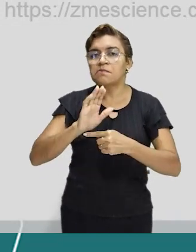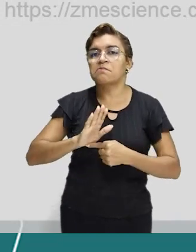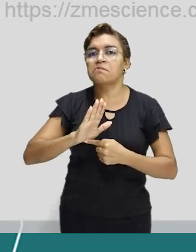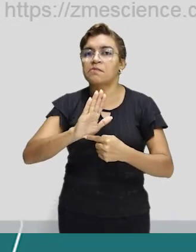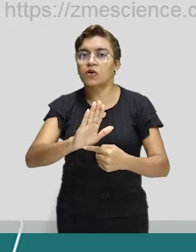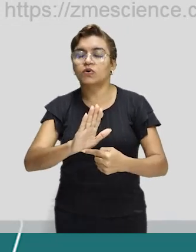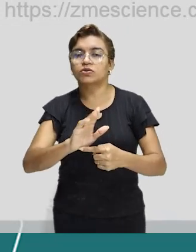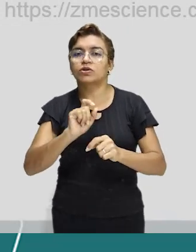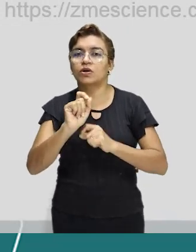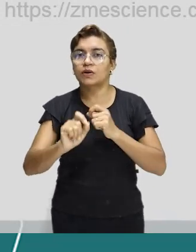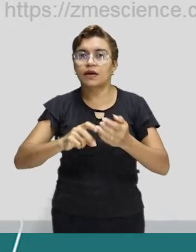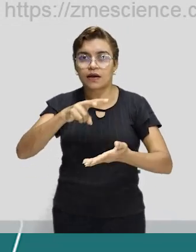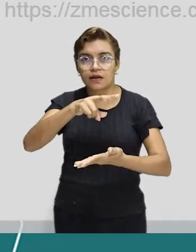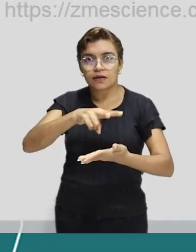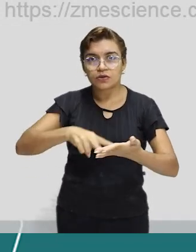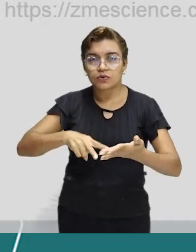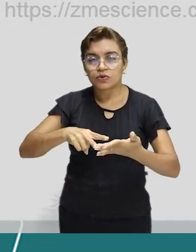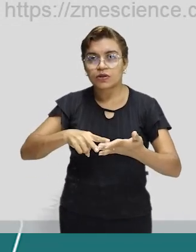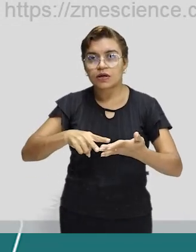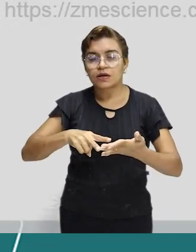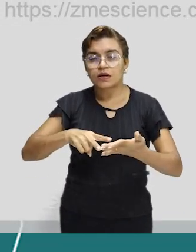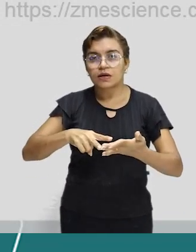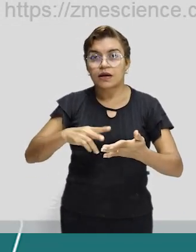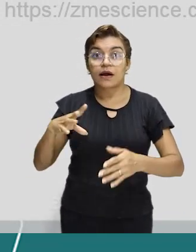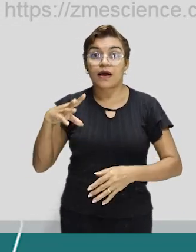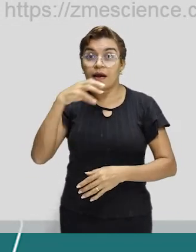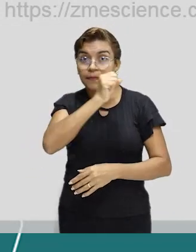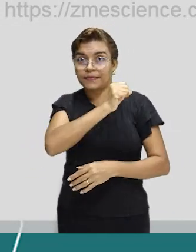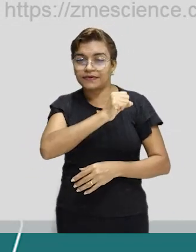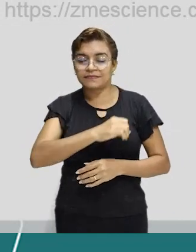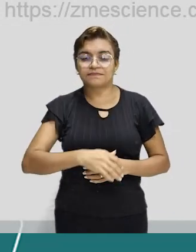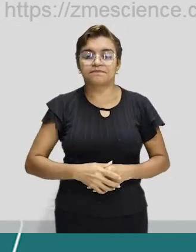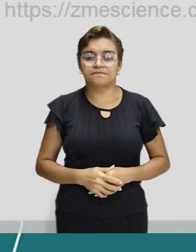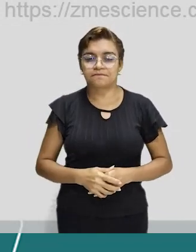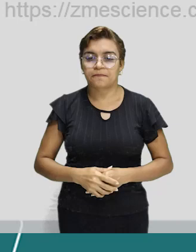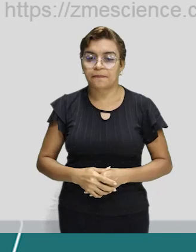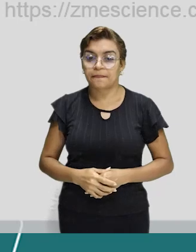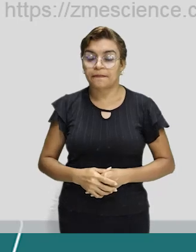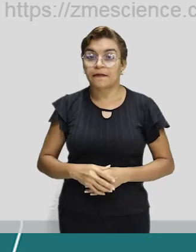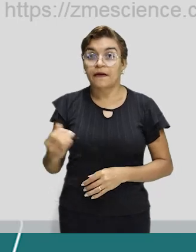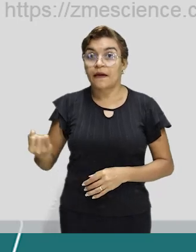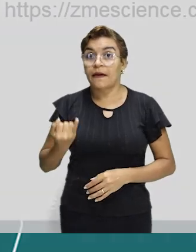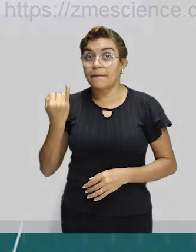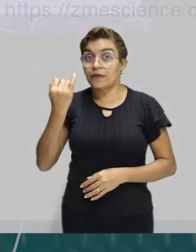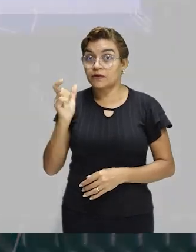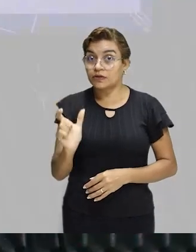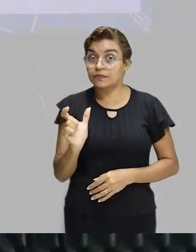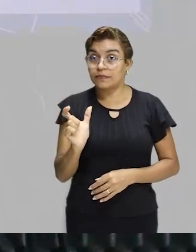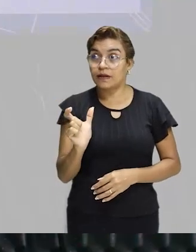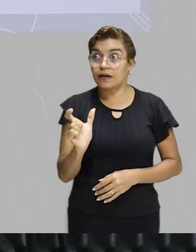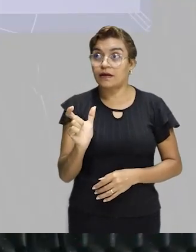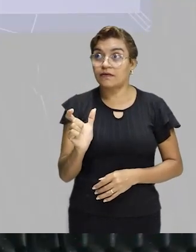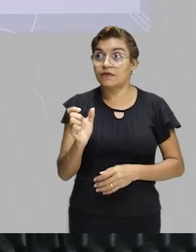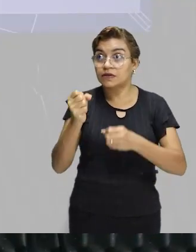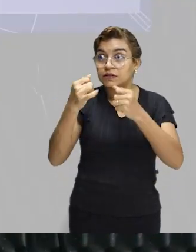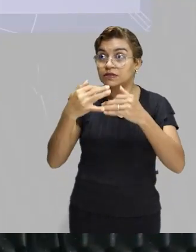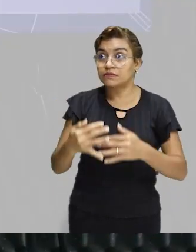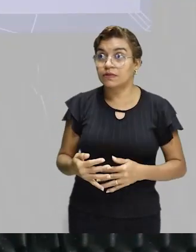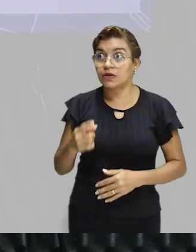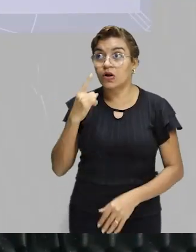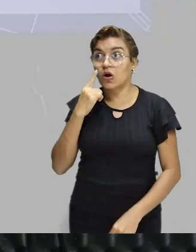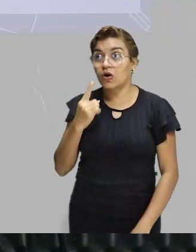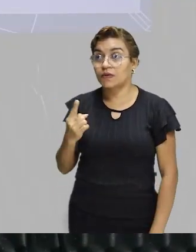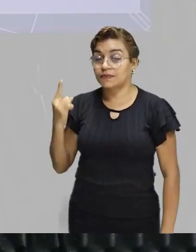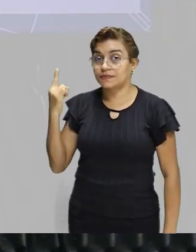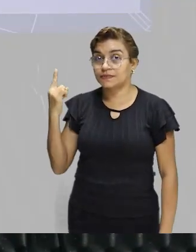representam a leitura dinâmica ou a leitura rápida. É interessante, tem um termo em inglês que ele diz o seguinte, ó, quick